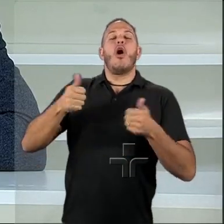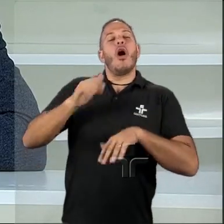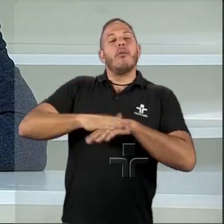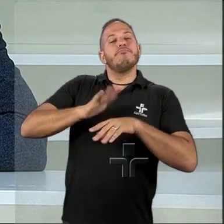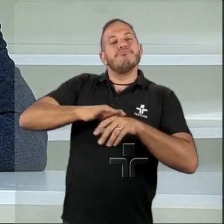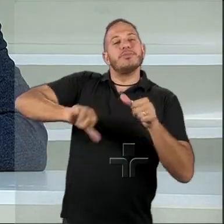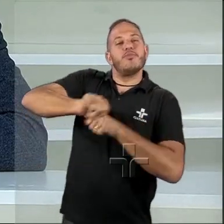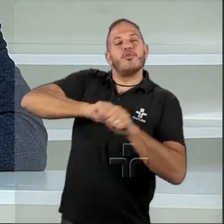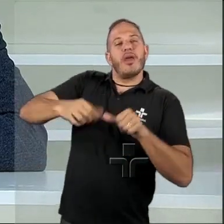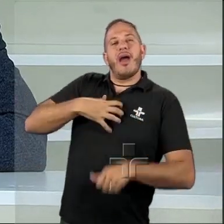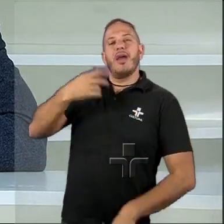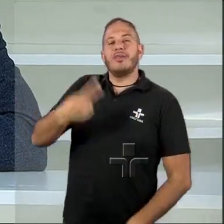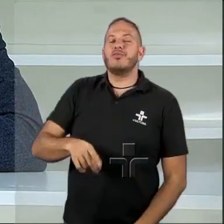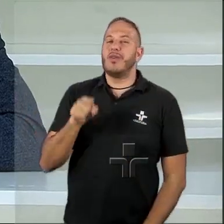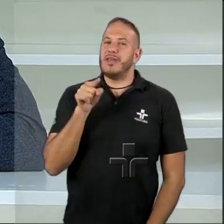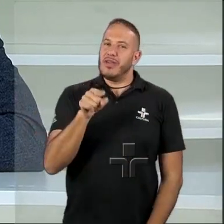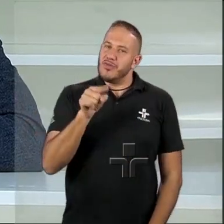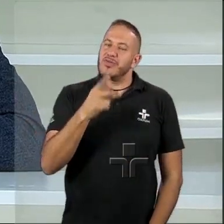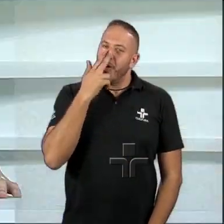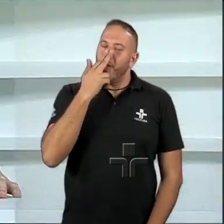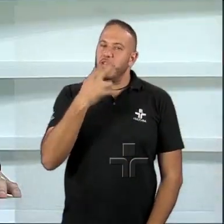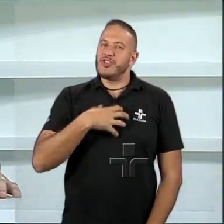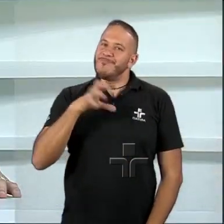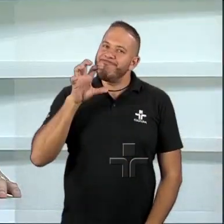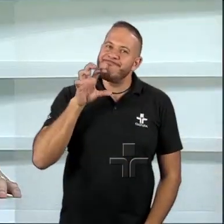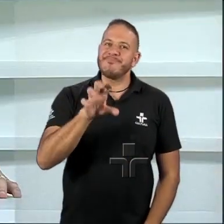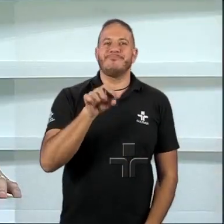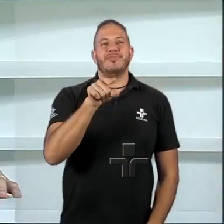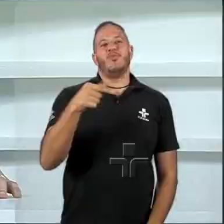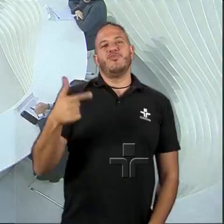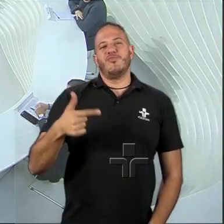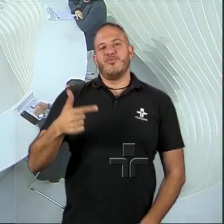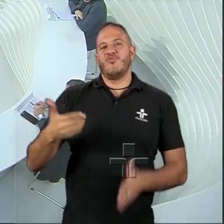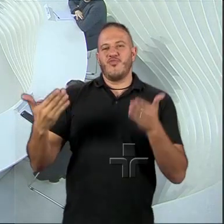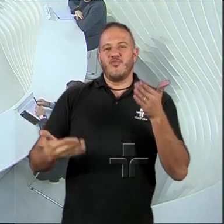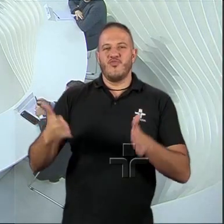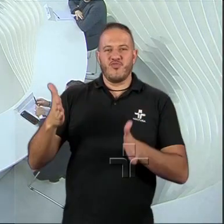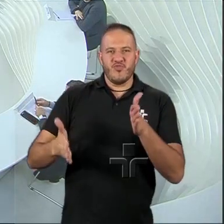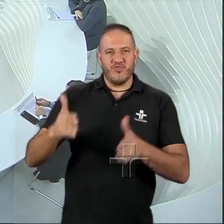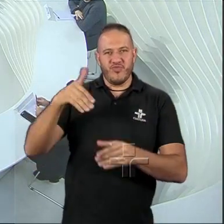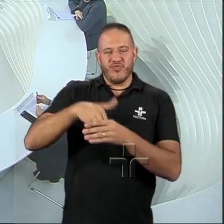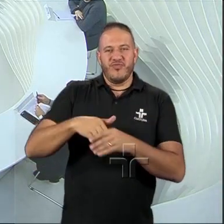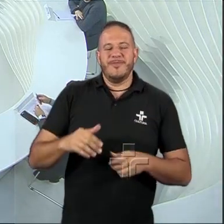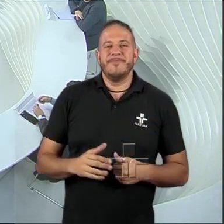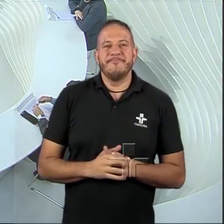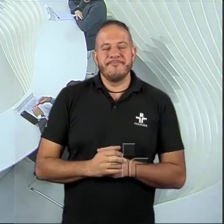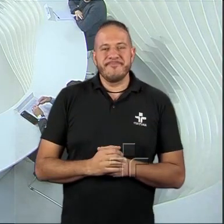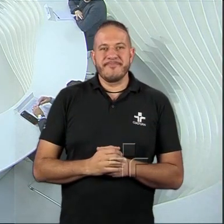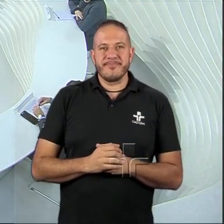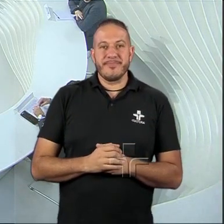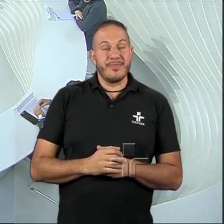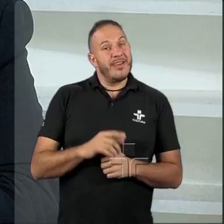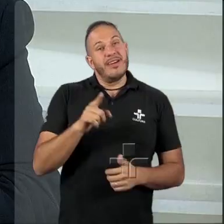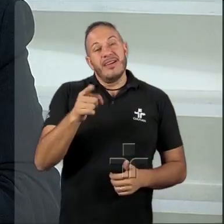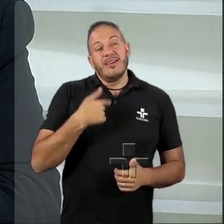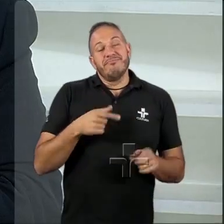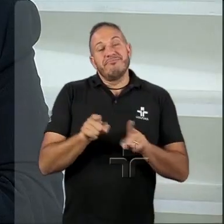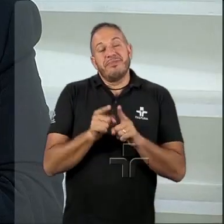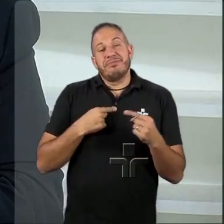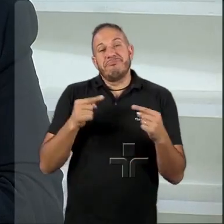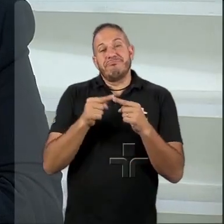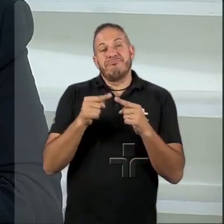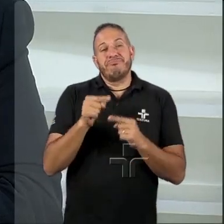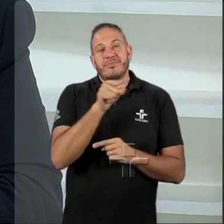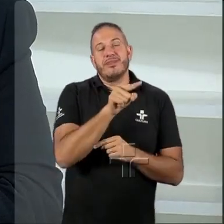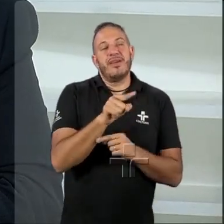essas peças. Eu acho que é isso que está em causa no segundo turno. Carlos Mello. Acho que tem isso que o Marcos falou. Eu quero